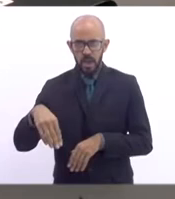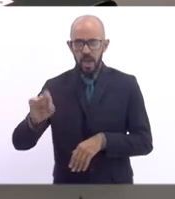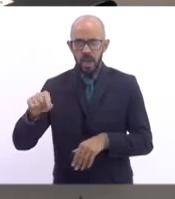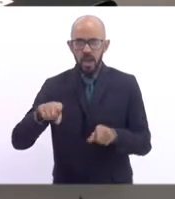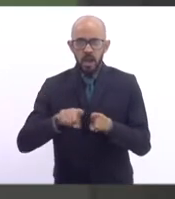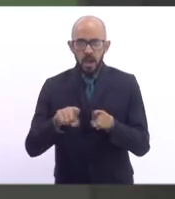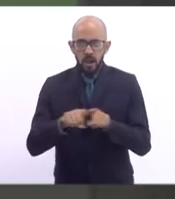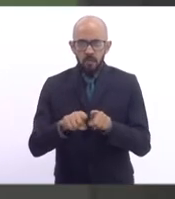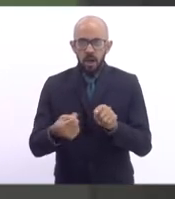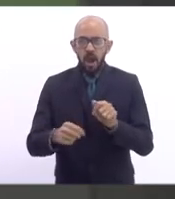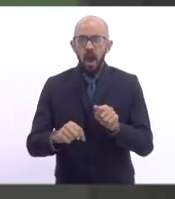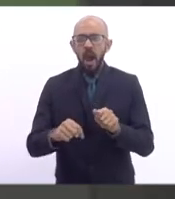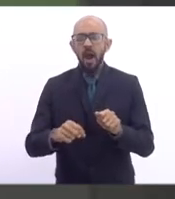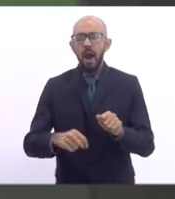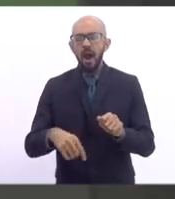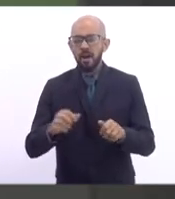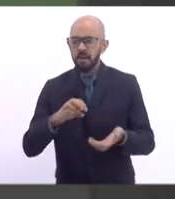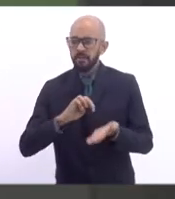razões